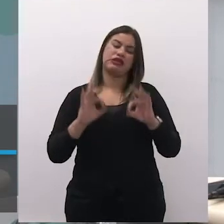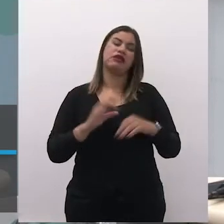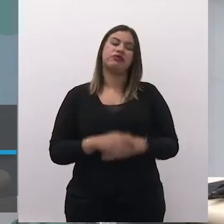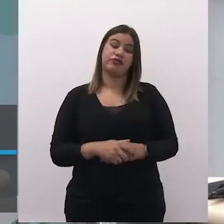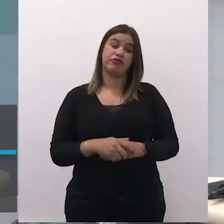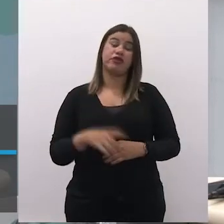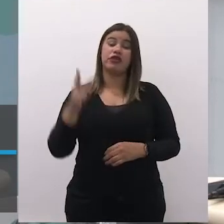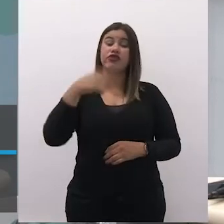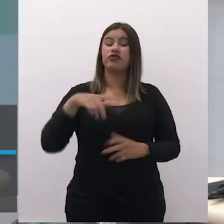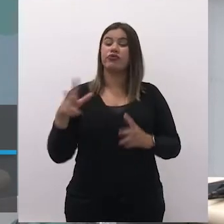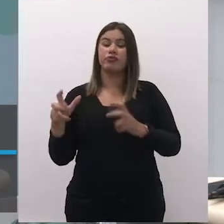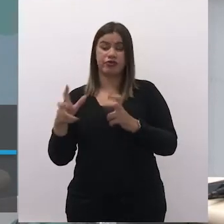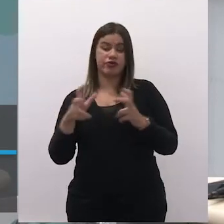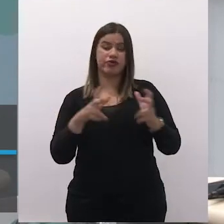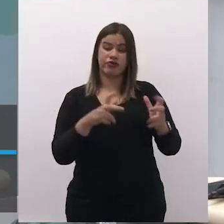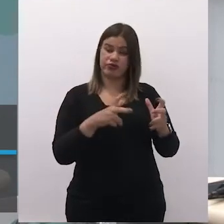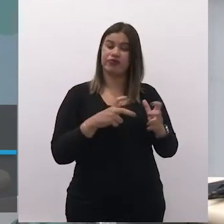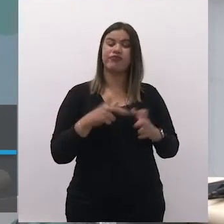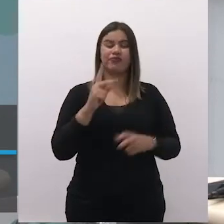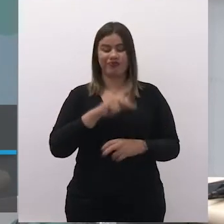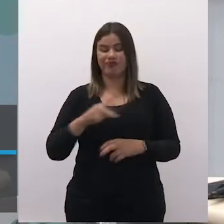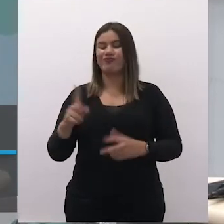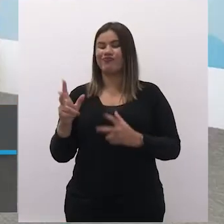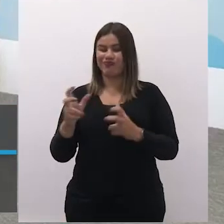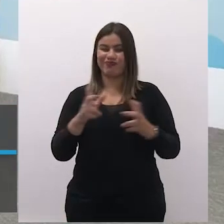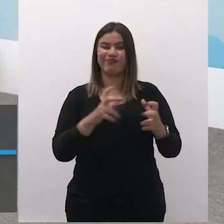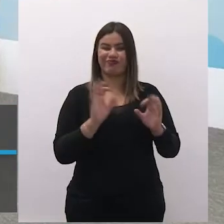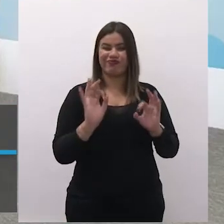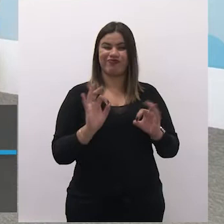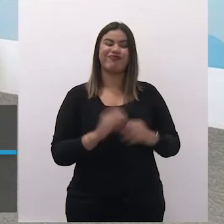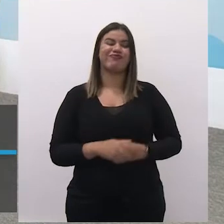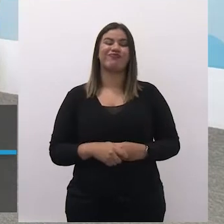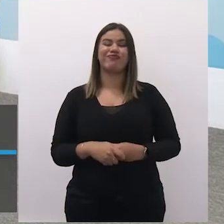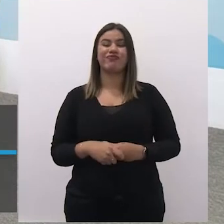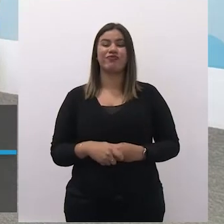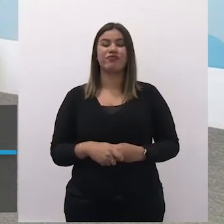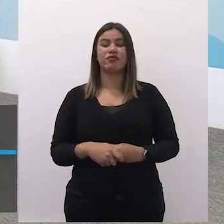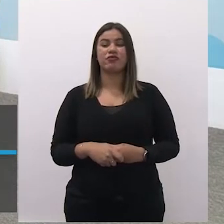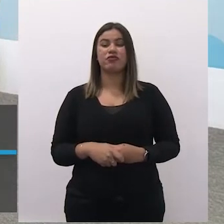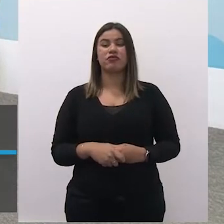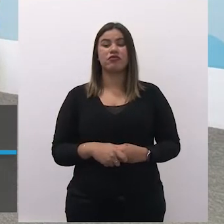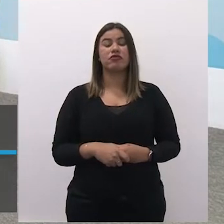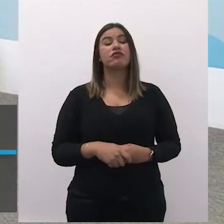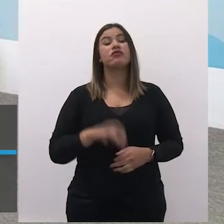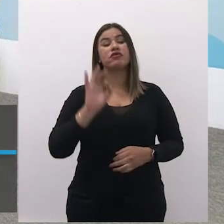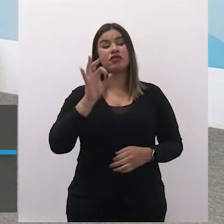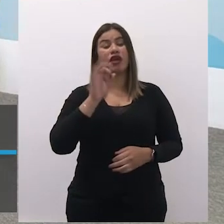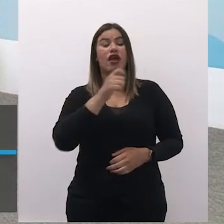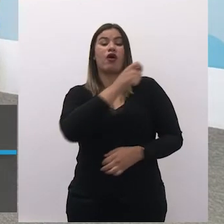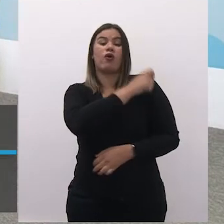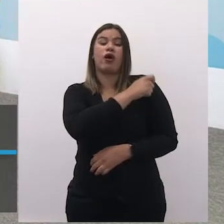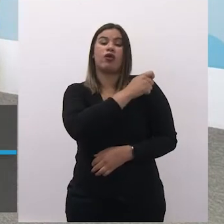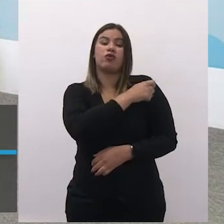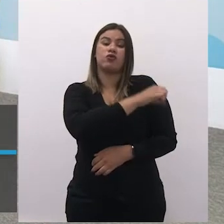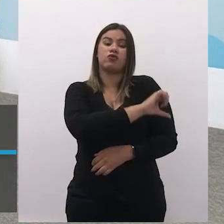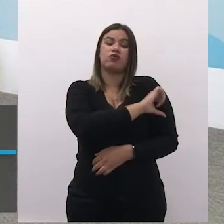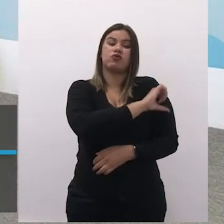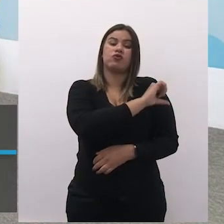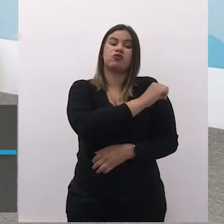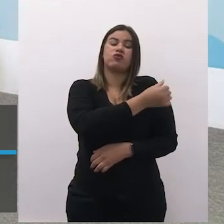professores, a gente vivencia isso no nosso cotidiano, né? O estudante dos anos finais, né, ele não é